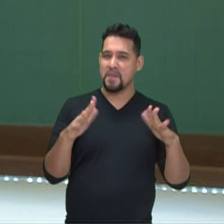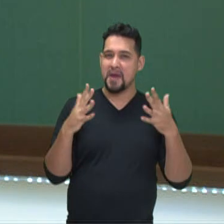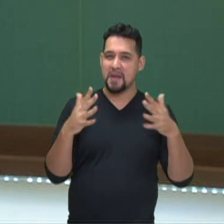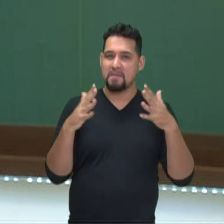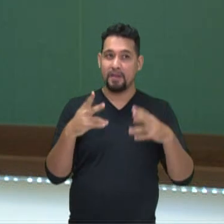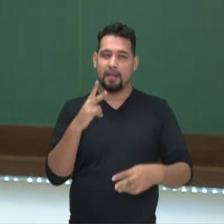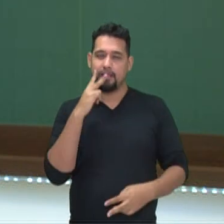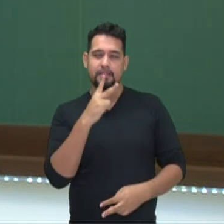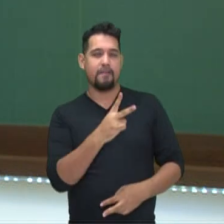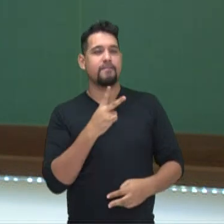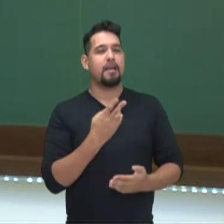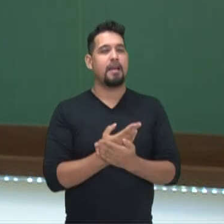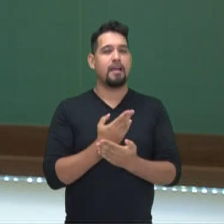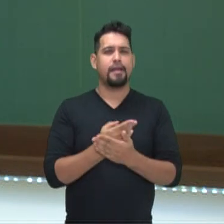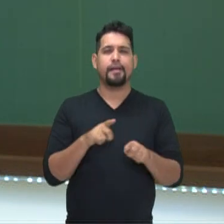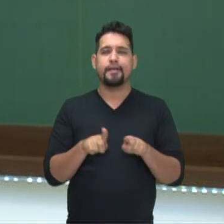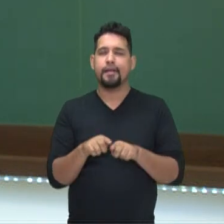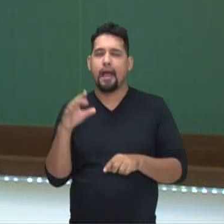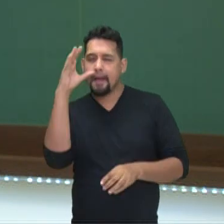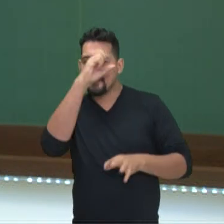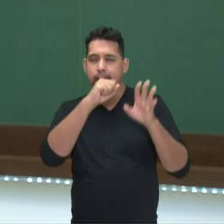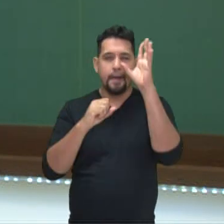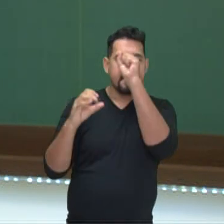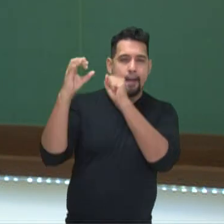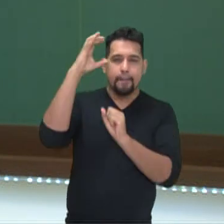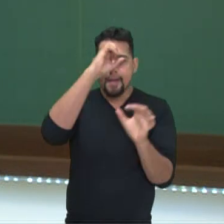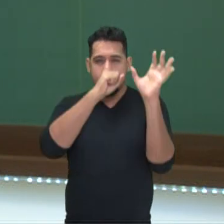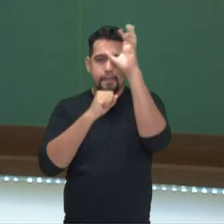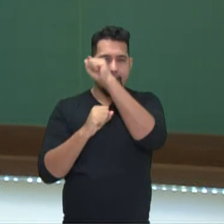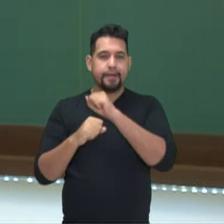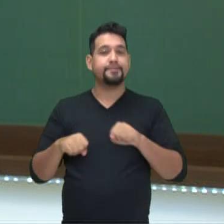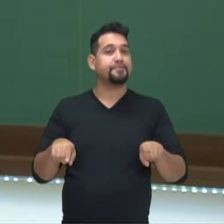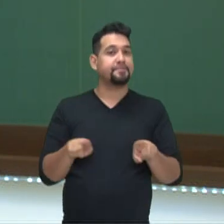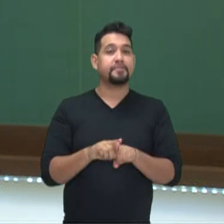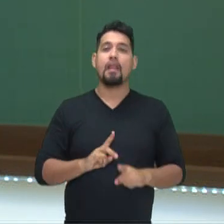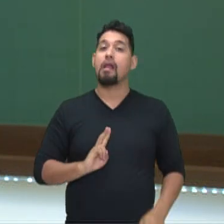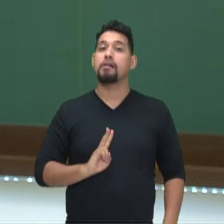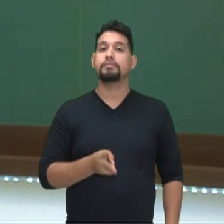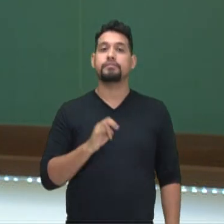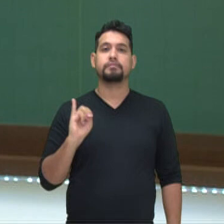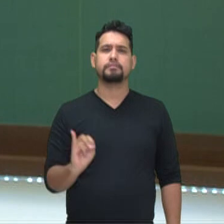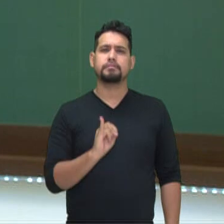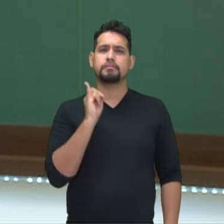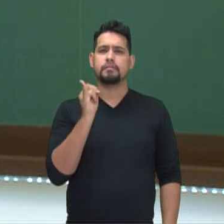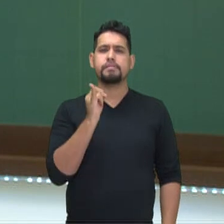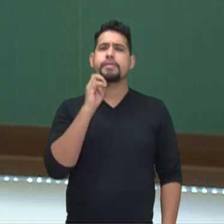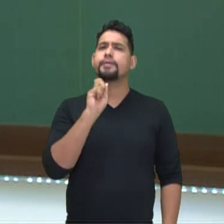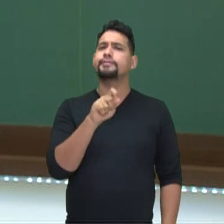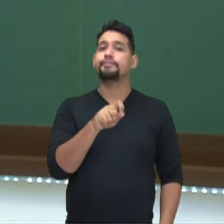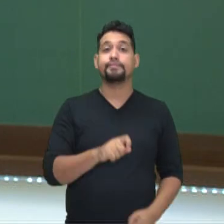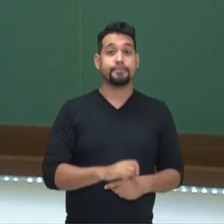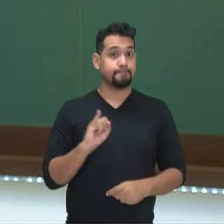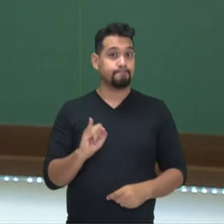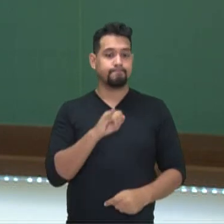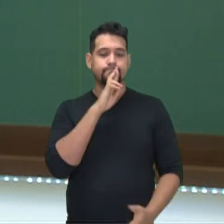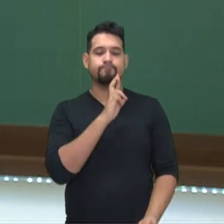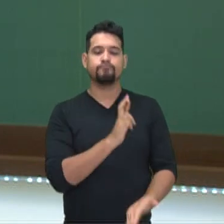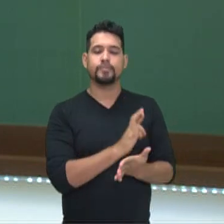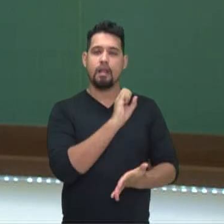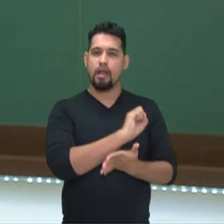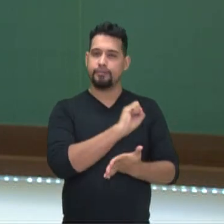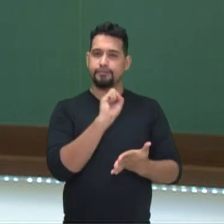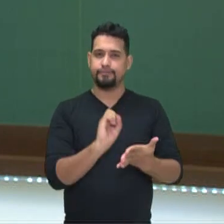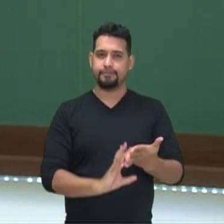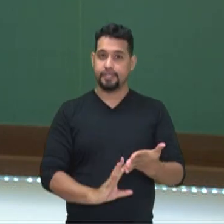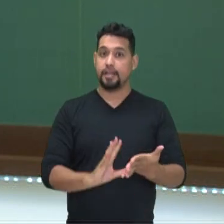estarem aprendendo, buscando enriquecer o intelecto de vocês. É sempre importante frisar a importância de vocês responderem às